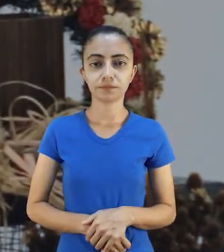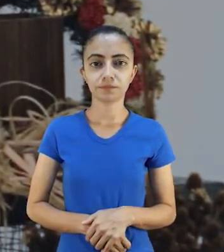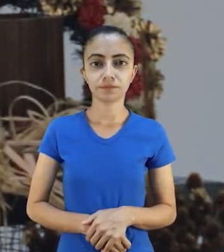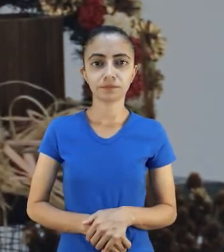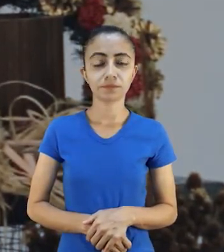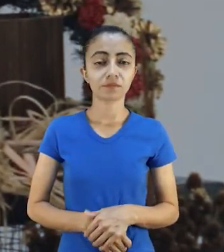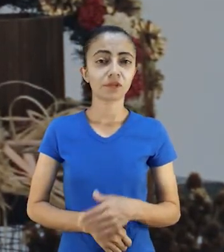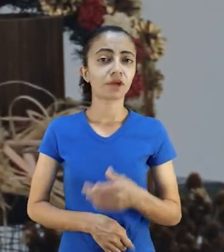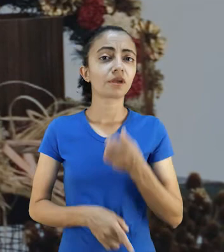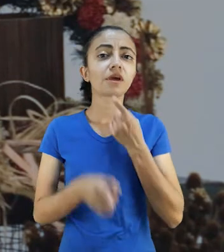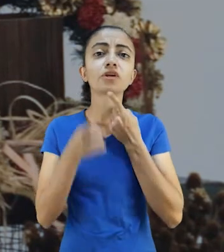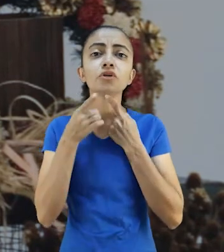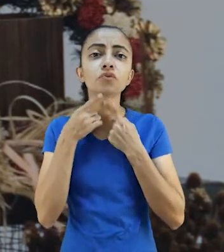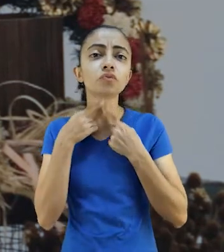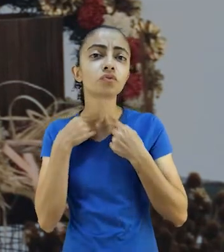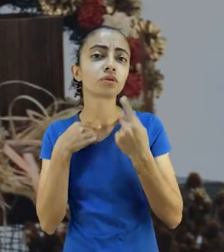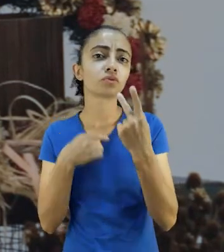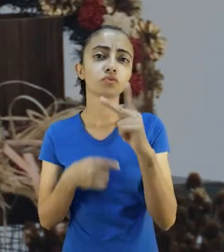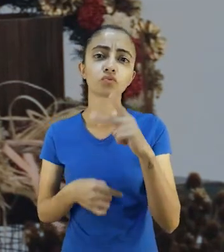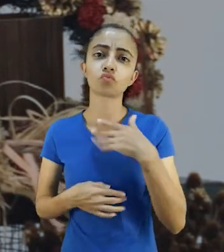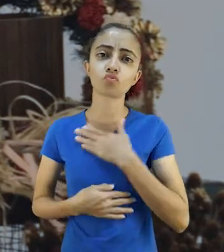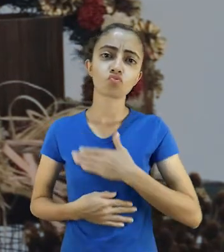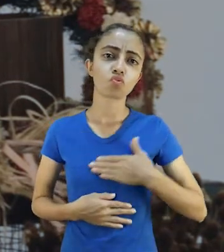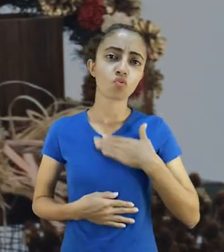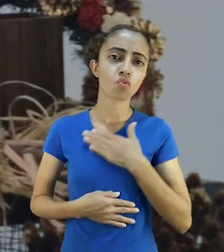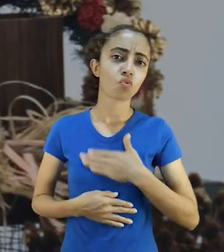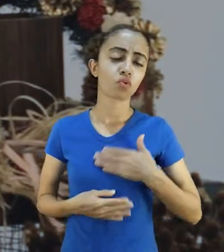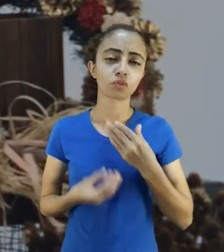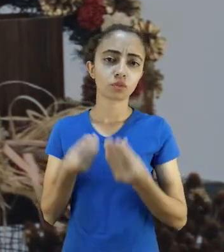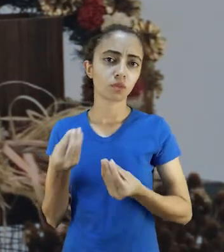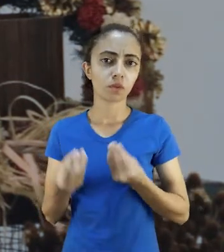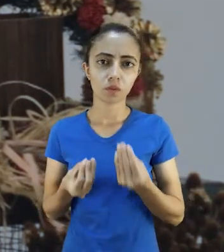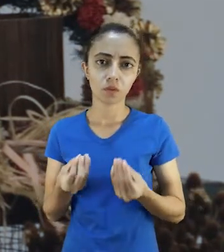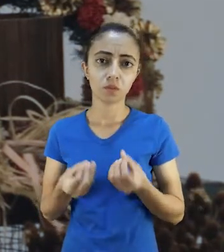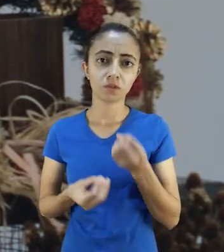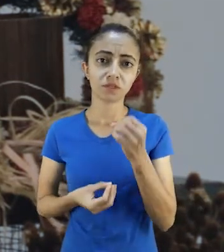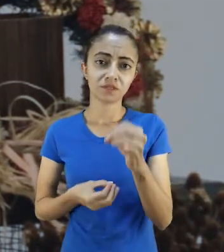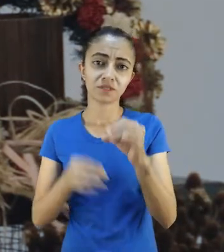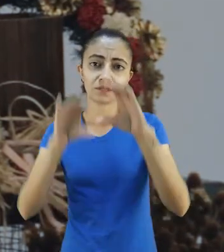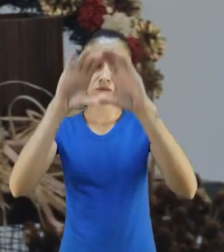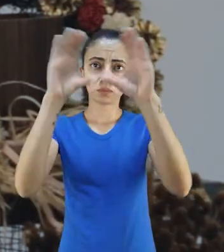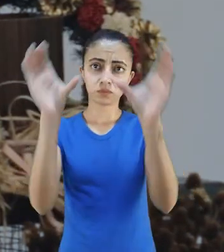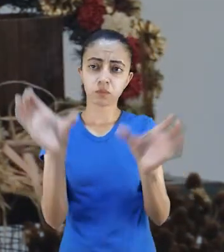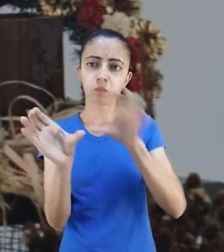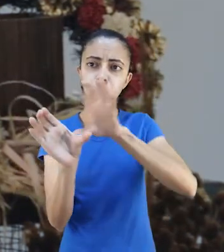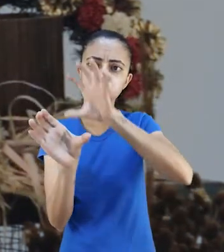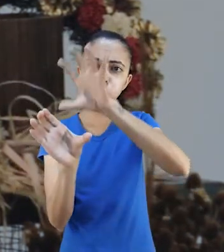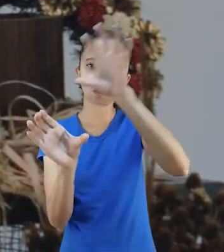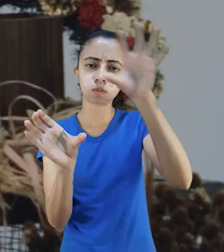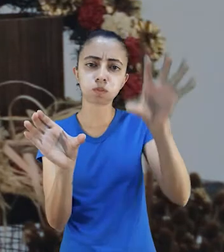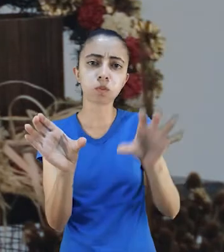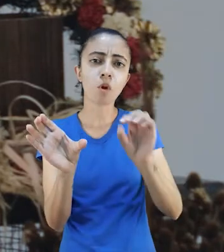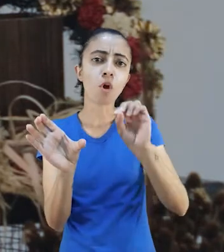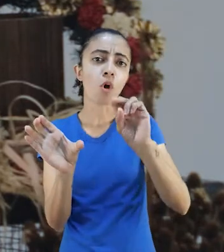Aí vai do gosto de cada um, se quiser bem cheia, se quiser mais light, aí é só diminuir.